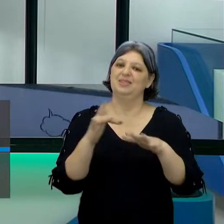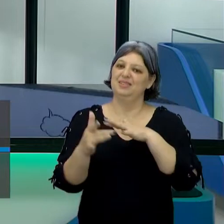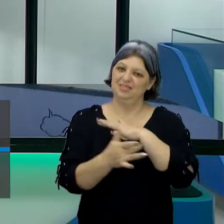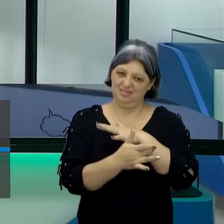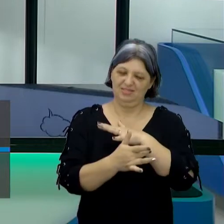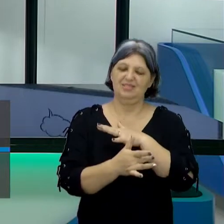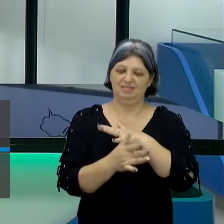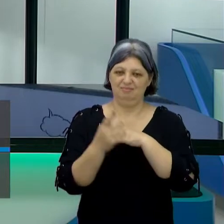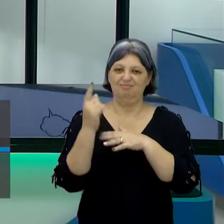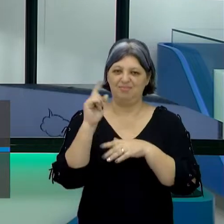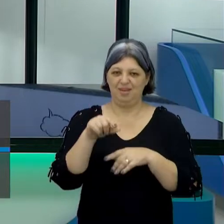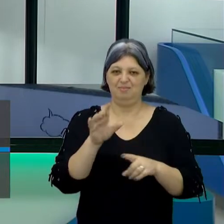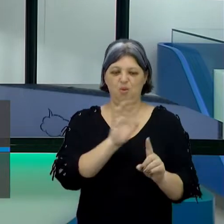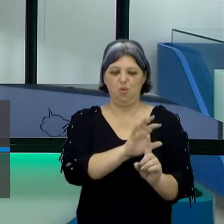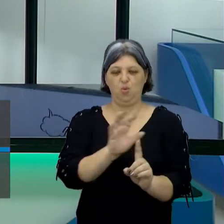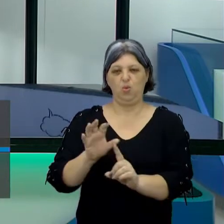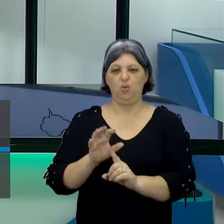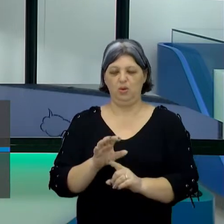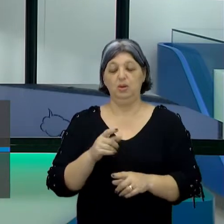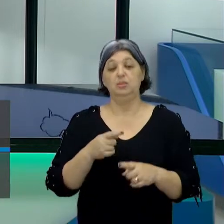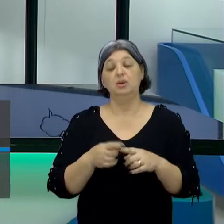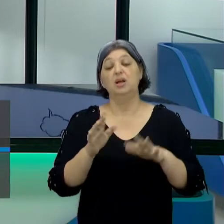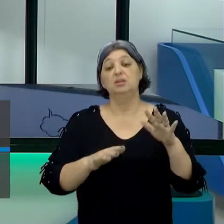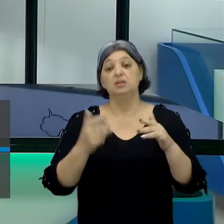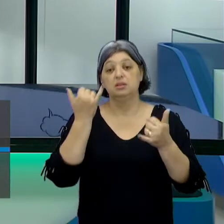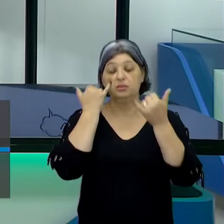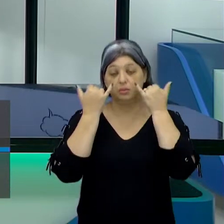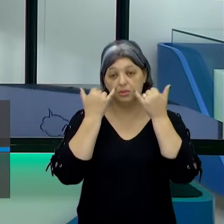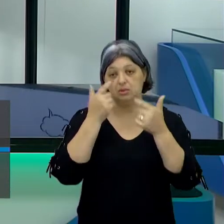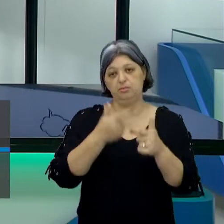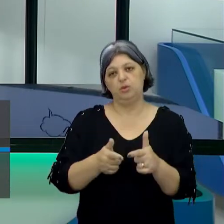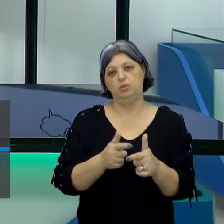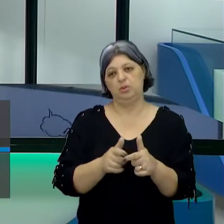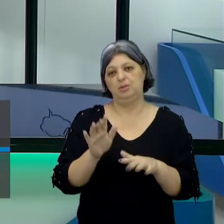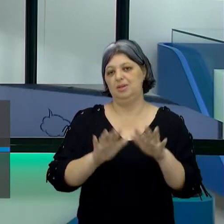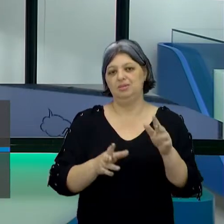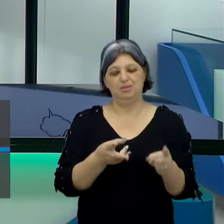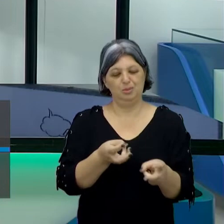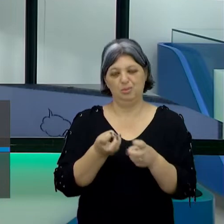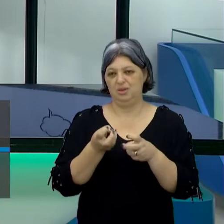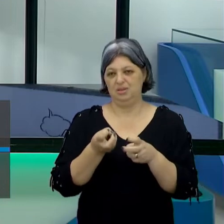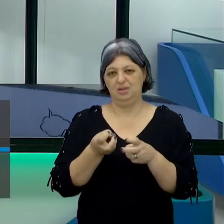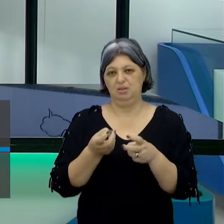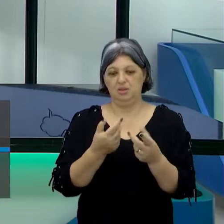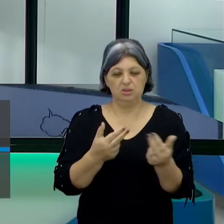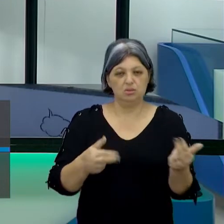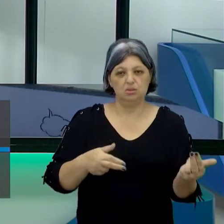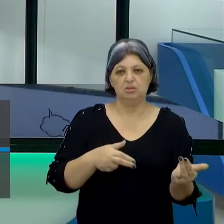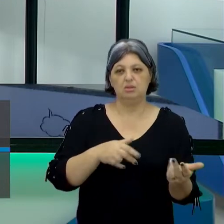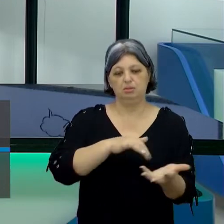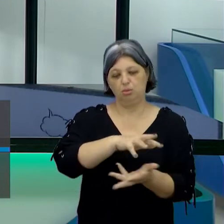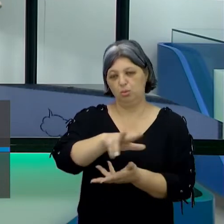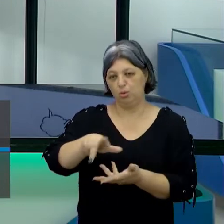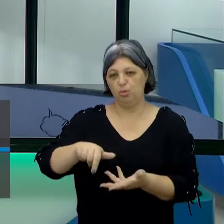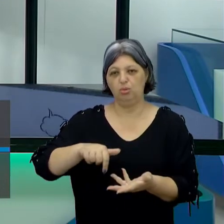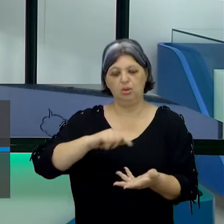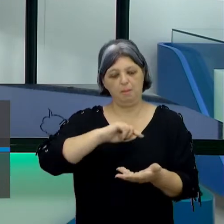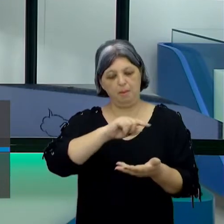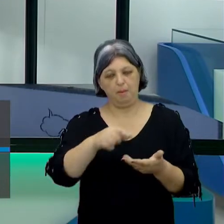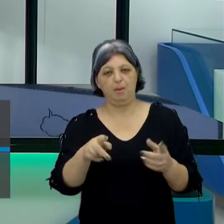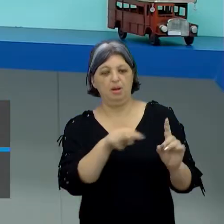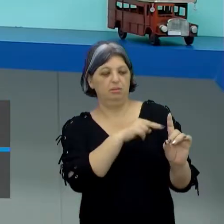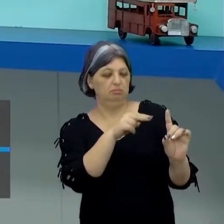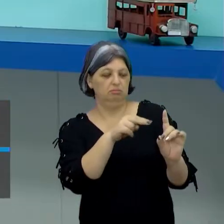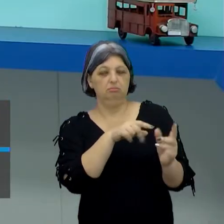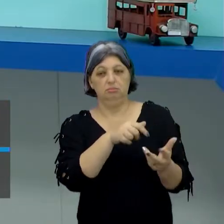quer? Com relação à informação, isso é um problema, porque às vezes a gente não se dá conta de que o mundo é diverso, existem Sim. vários outros pontos de vista. E